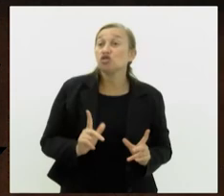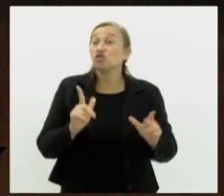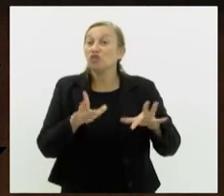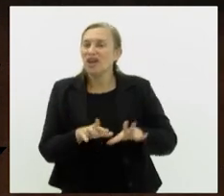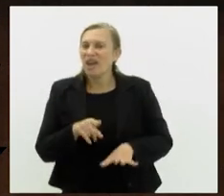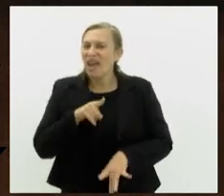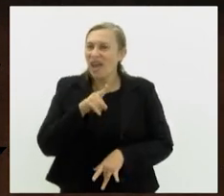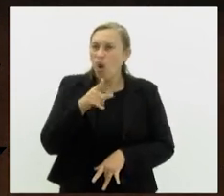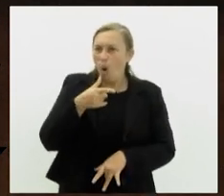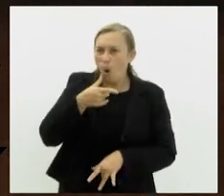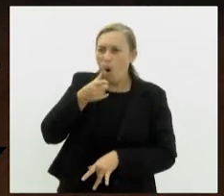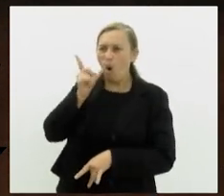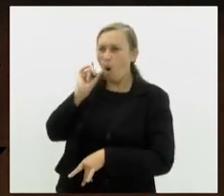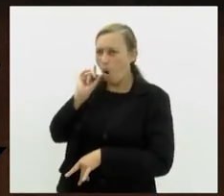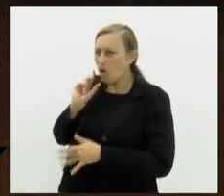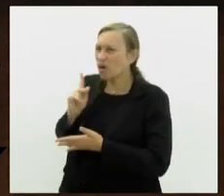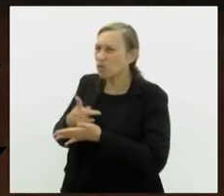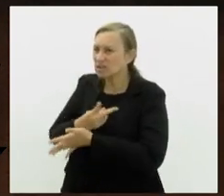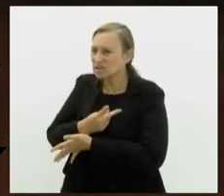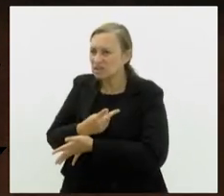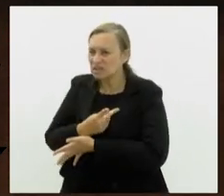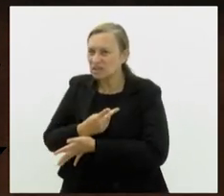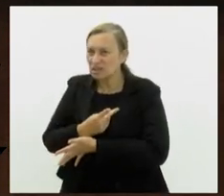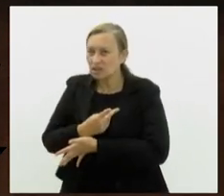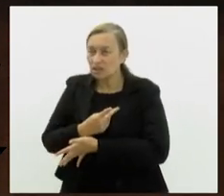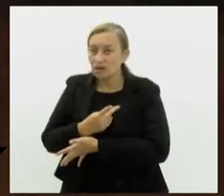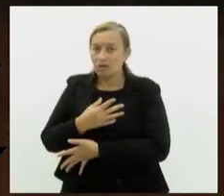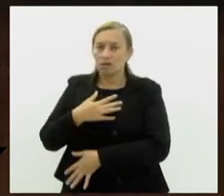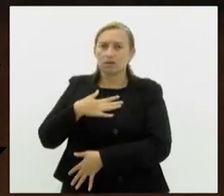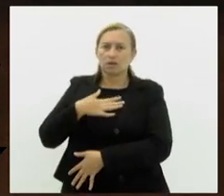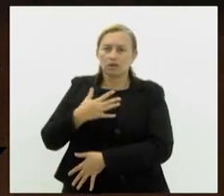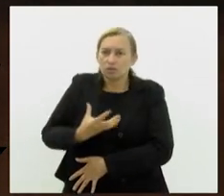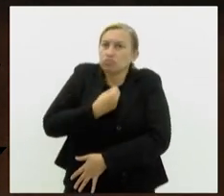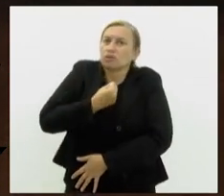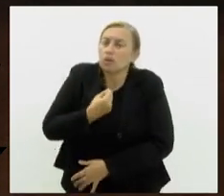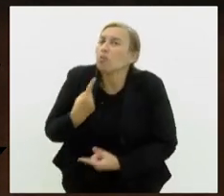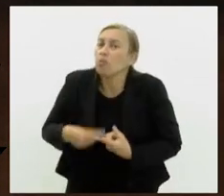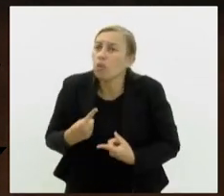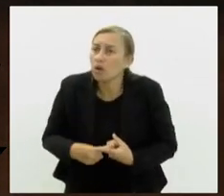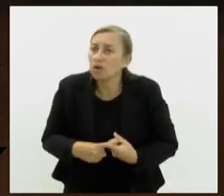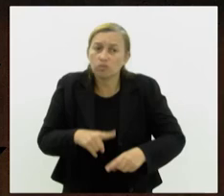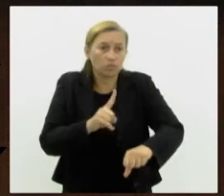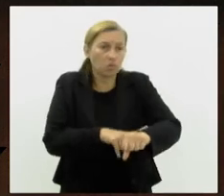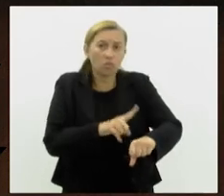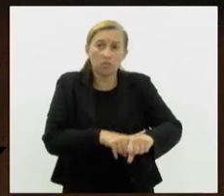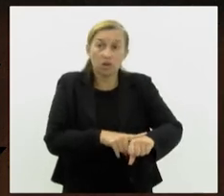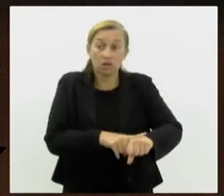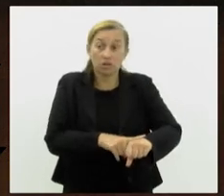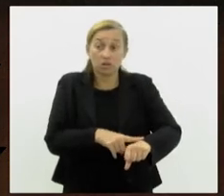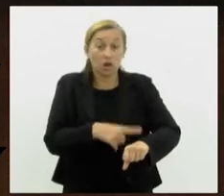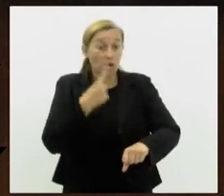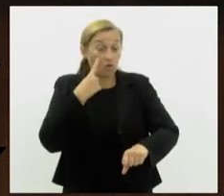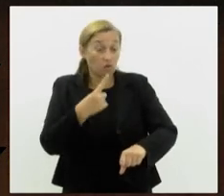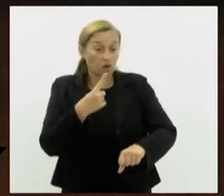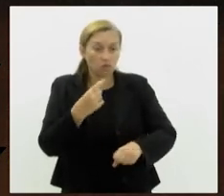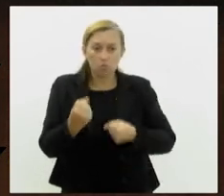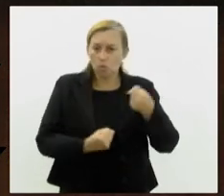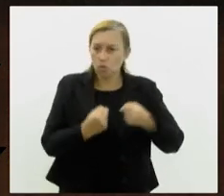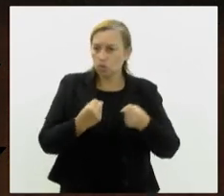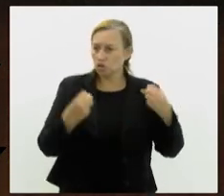Essa de ontem nos deixou perplexo. Por quê? Em determinado momento eu indago ao motorista do